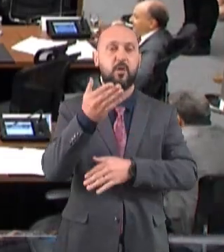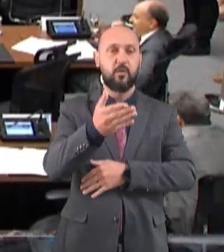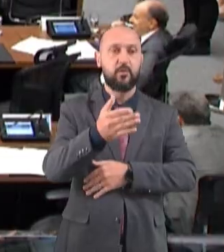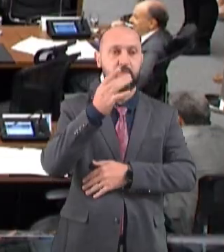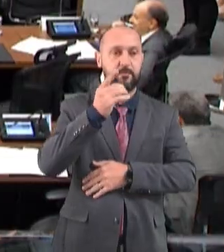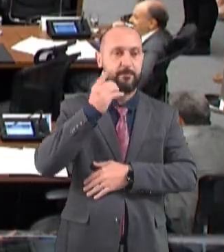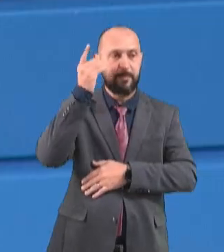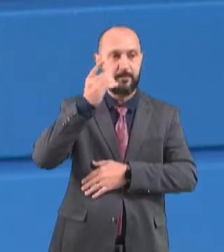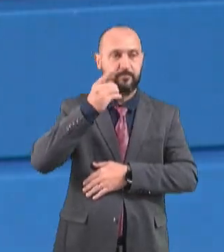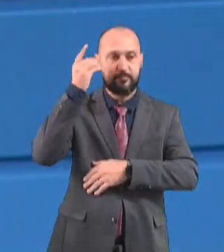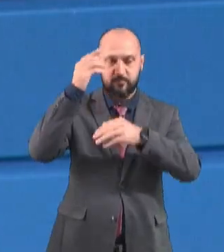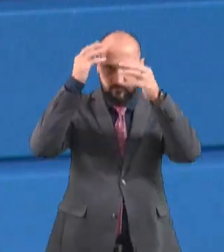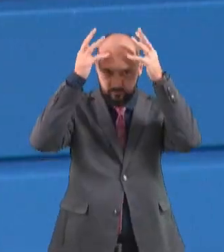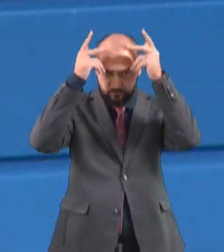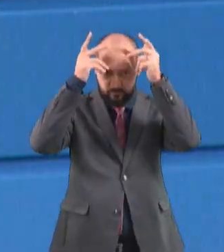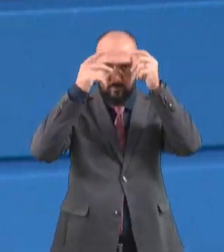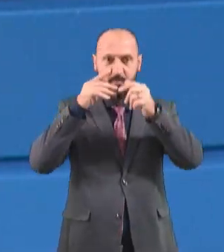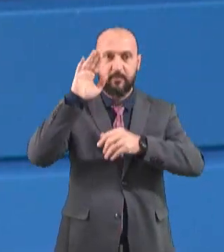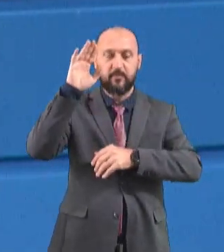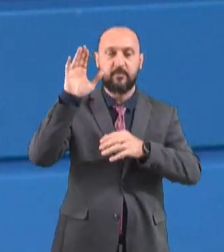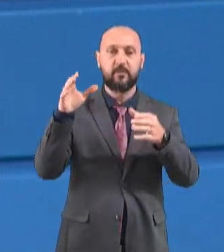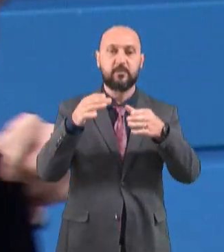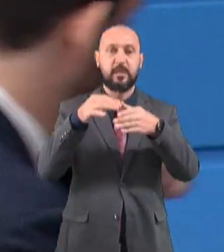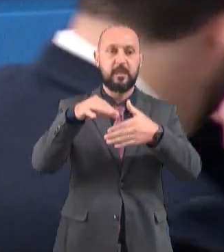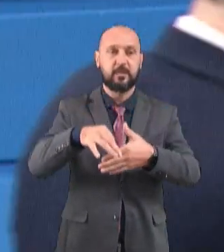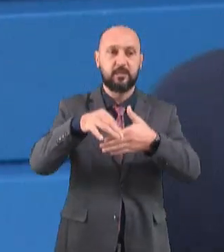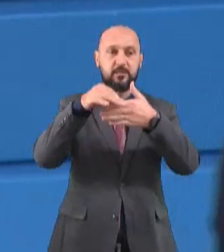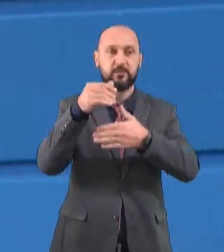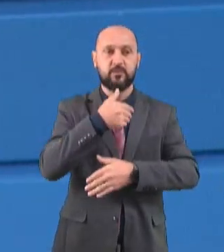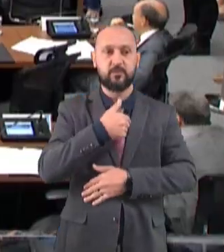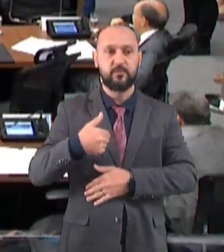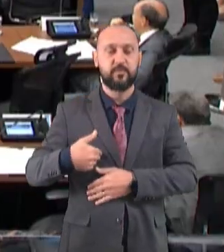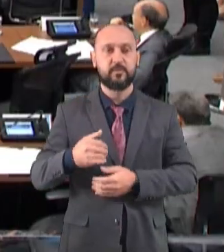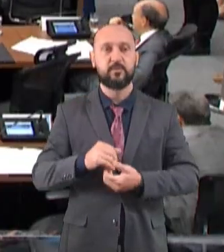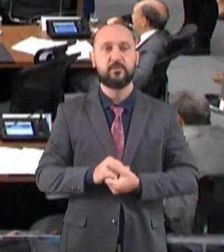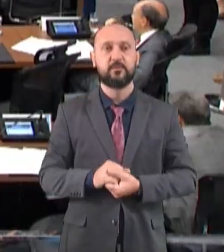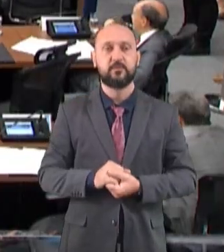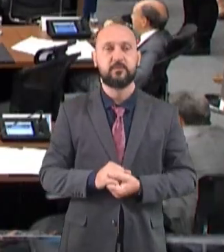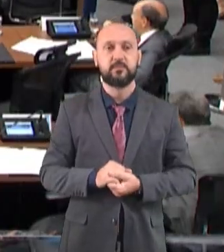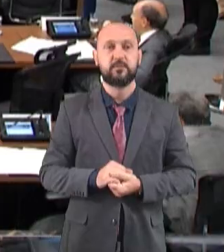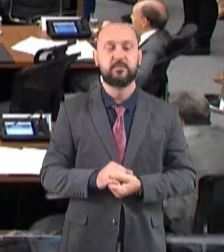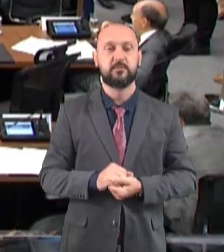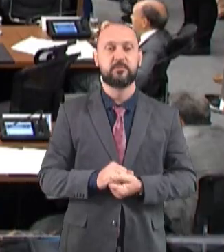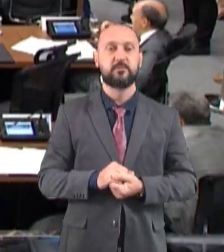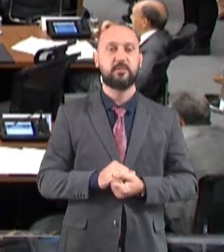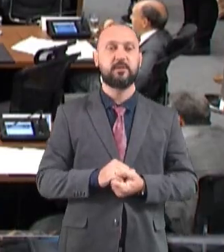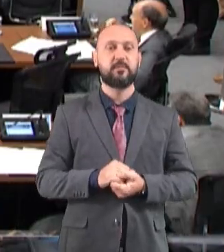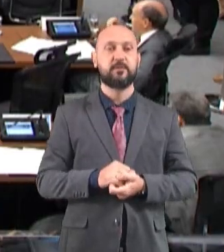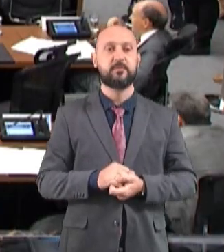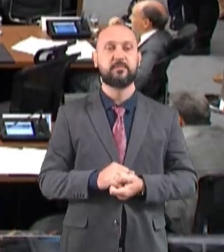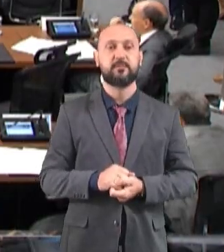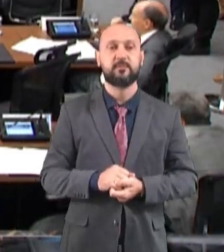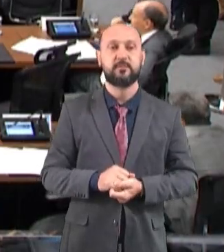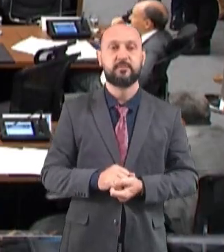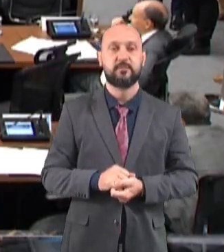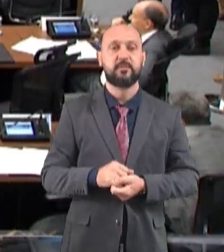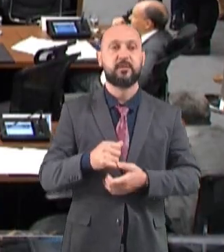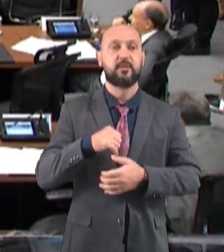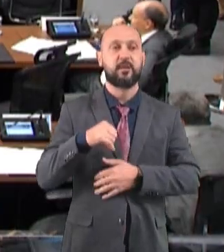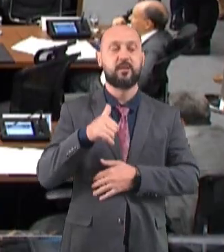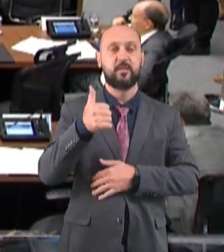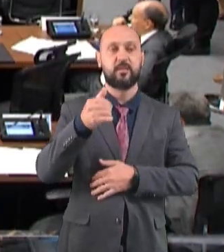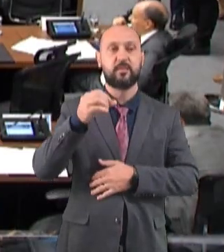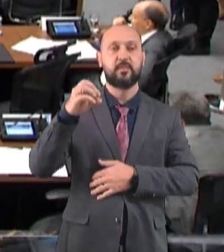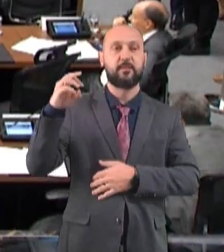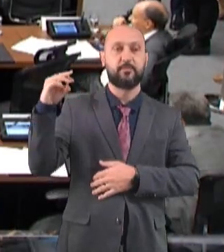ao deputado Paulo Duarte para falar em nome da liderança do governo. Deputado Paulo Duarte. Vossa Excelência dispõe de 10 minutos.